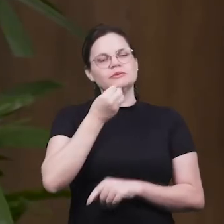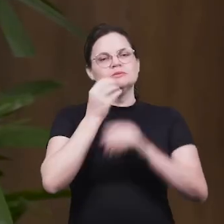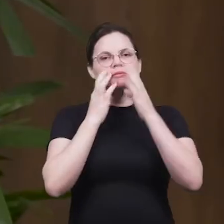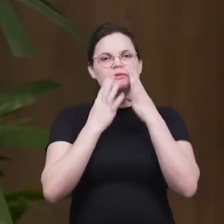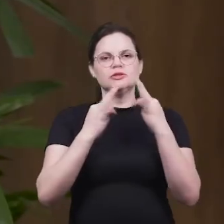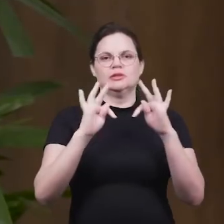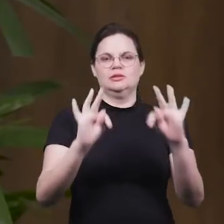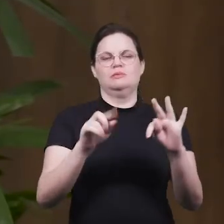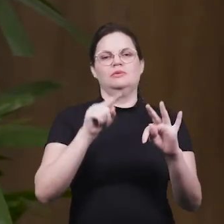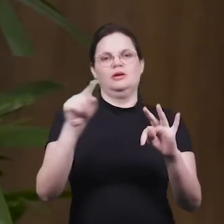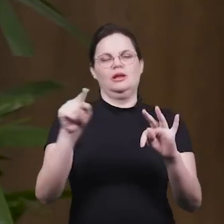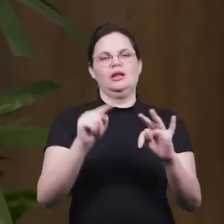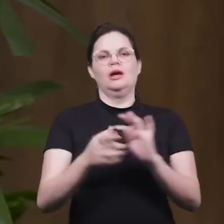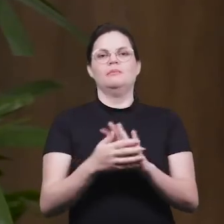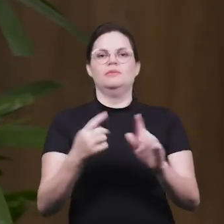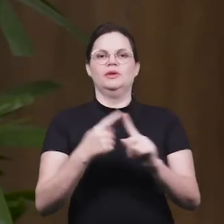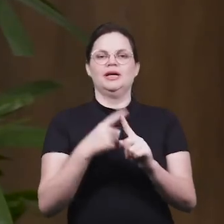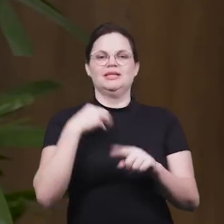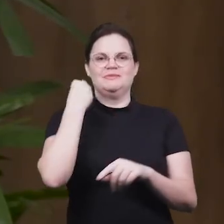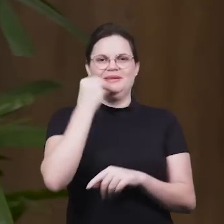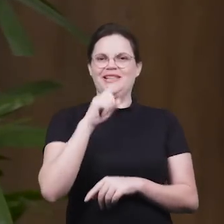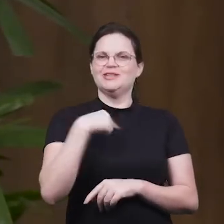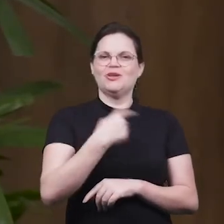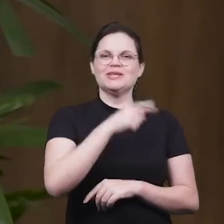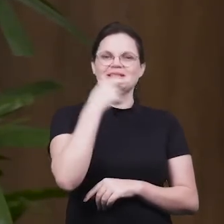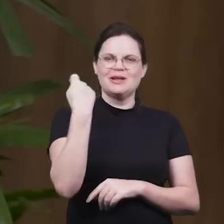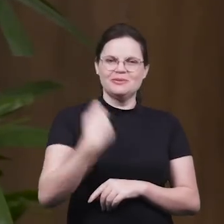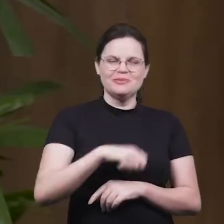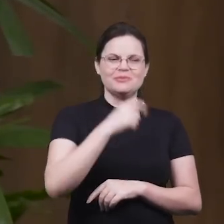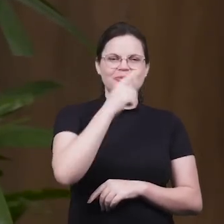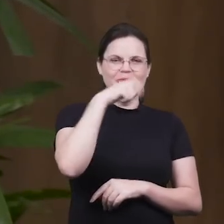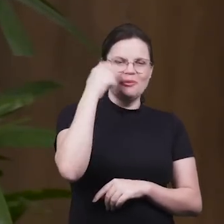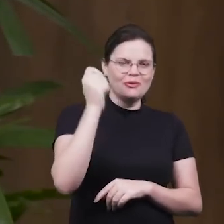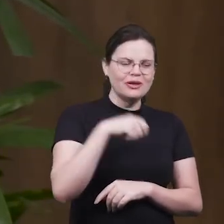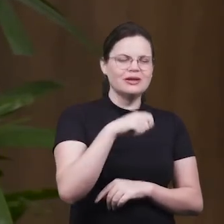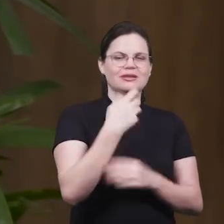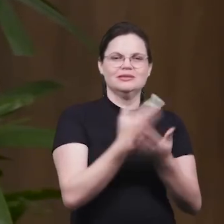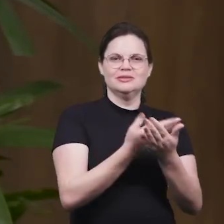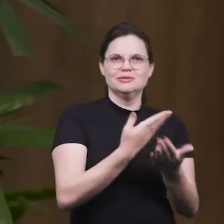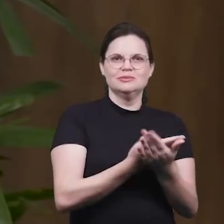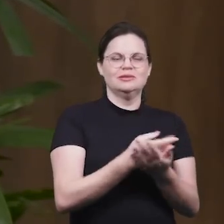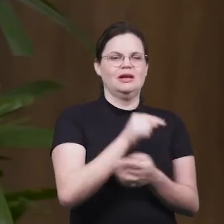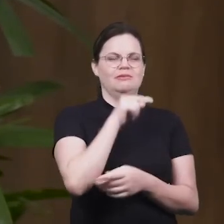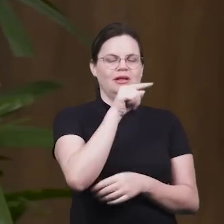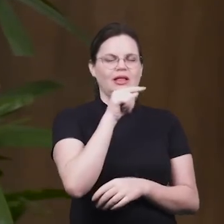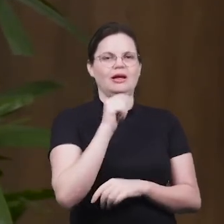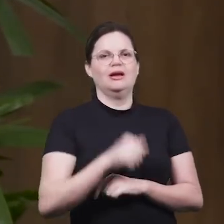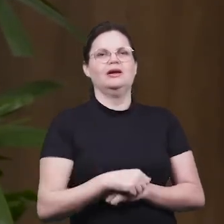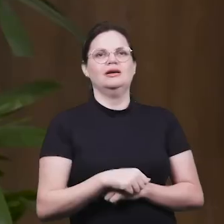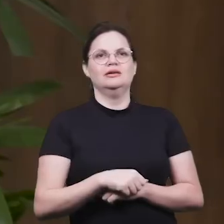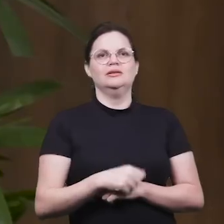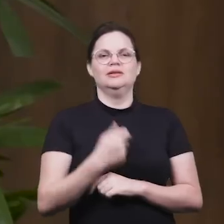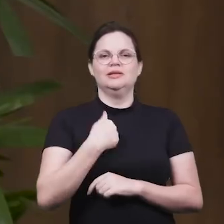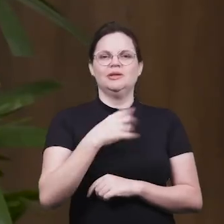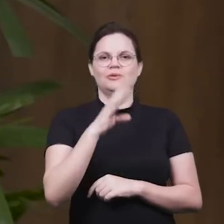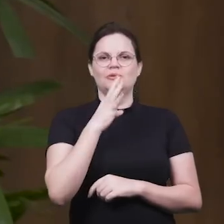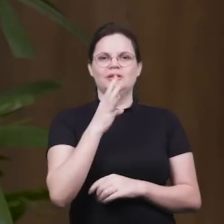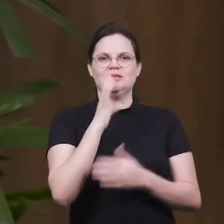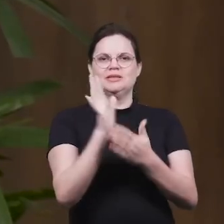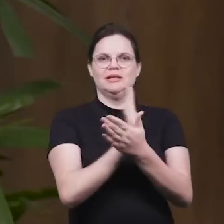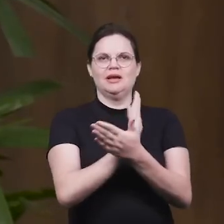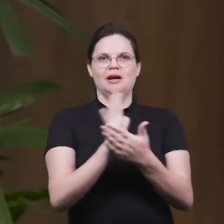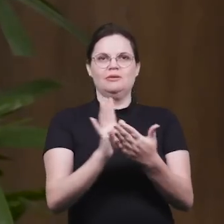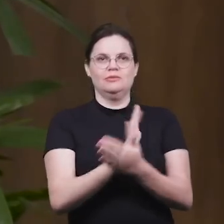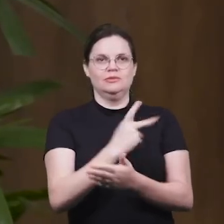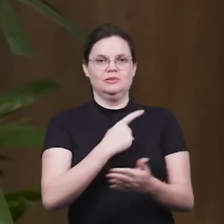obra como morando na Rússia, na Ucrânia. Quando eu estudava em Kiev, eu conhecia alguns presidentes